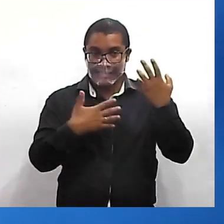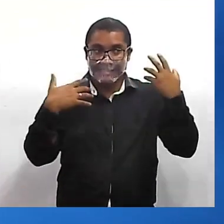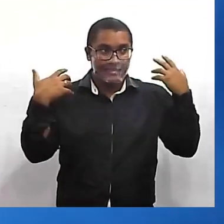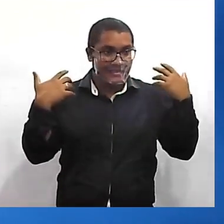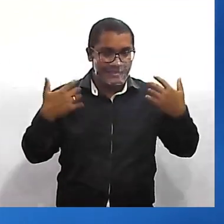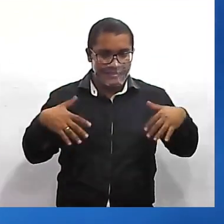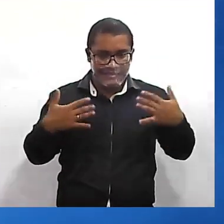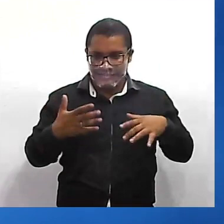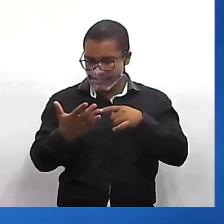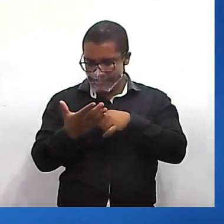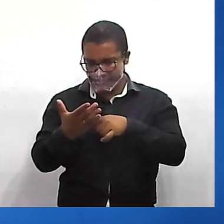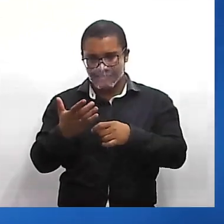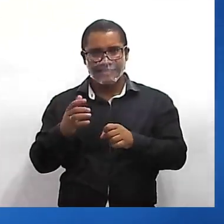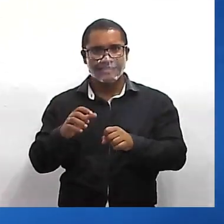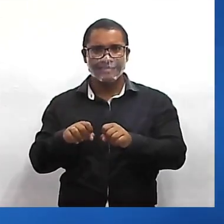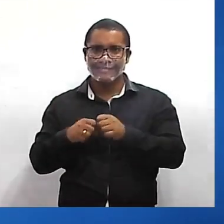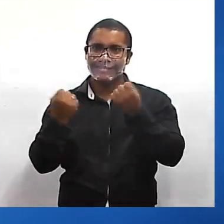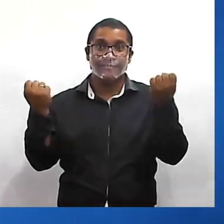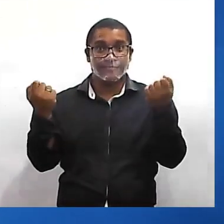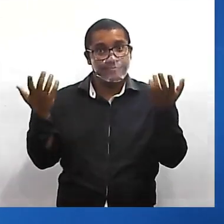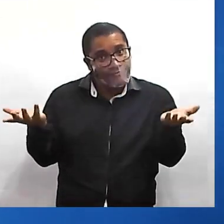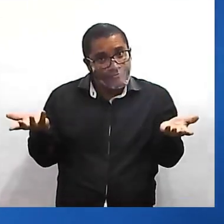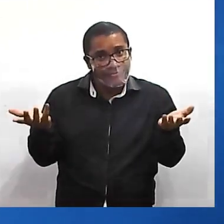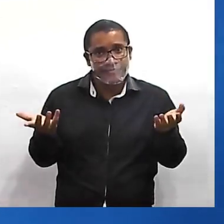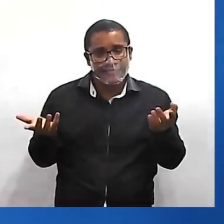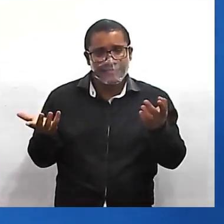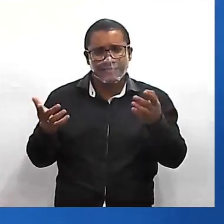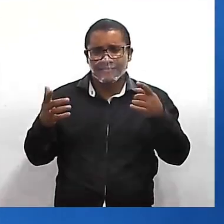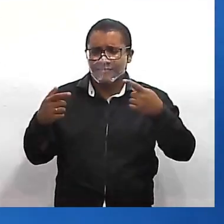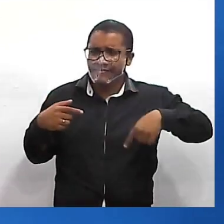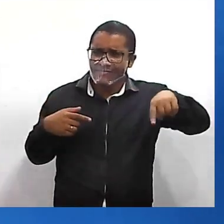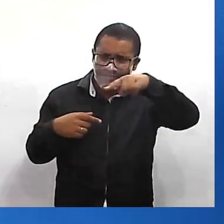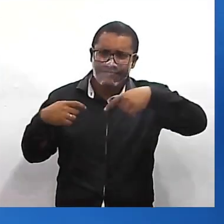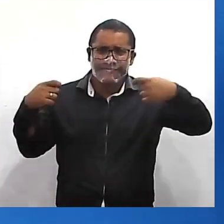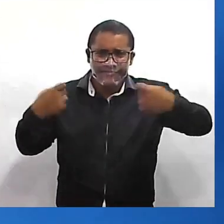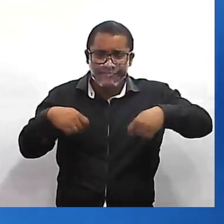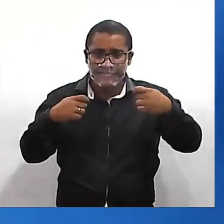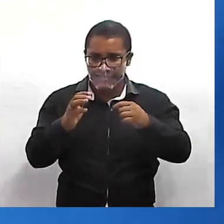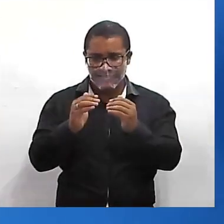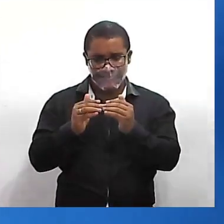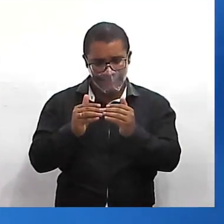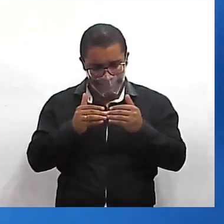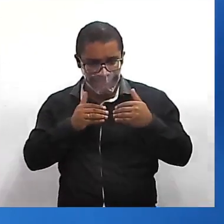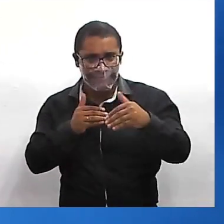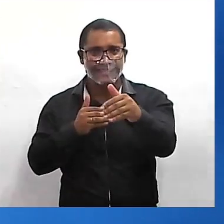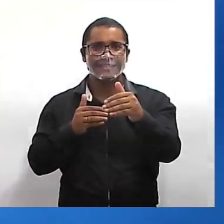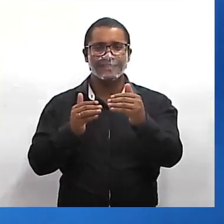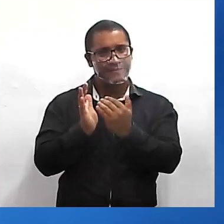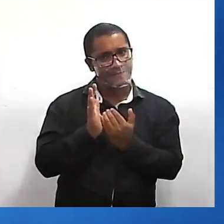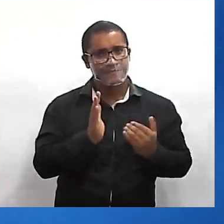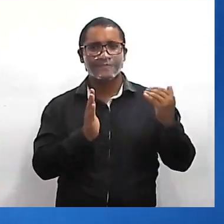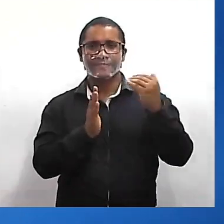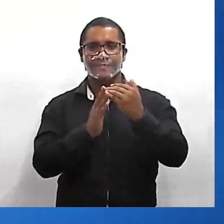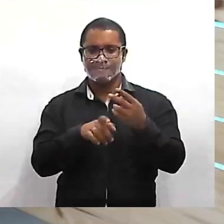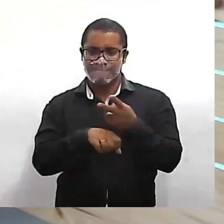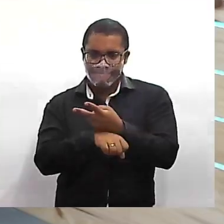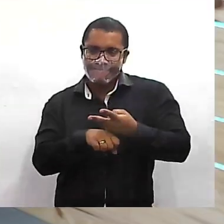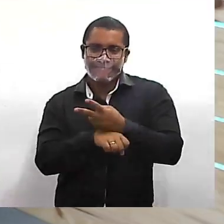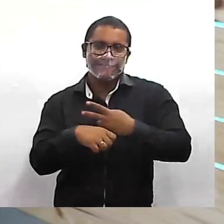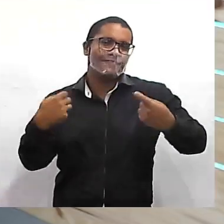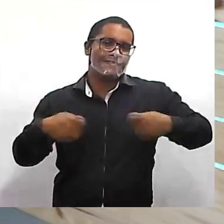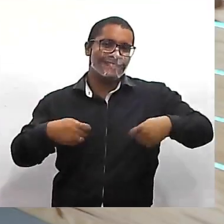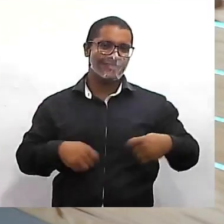repente, danificar o programa. Ou seja, a gente precisa ir além, né? Ir buscar. Eu vou